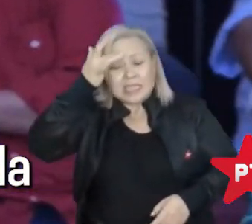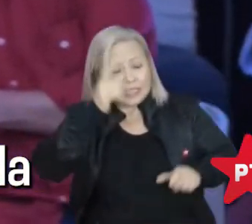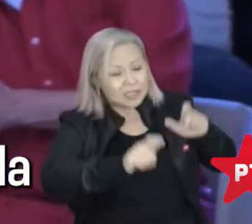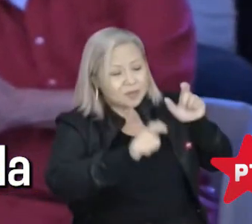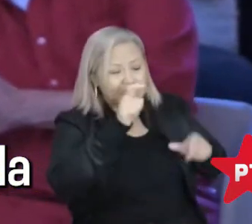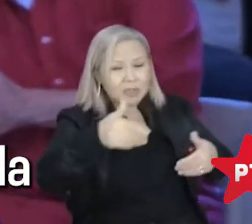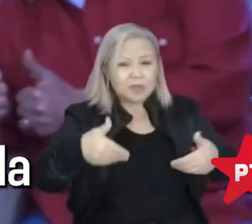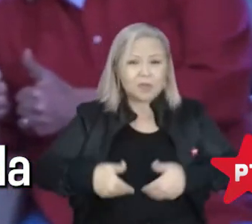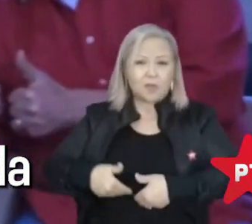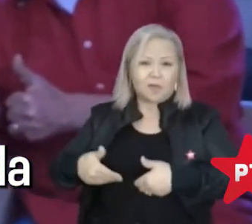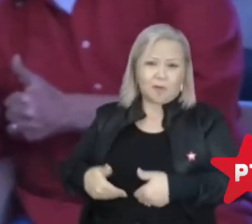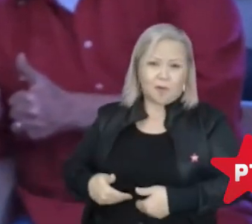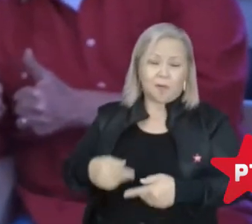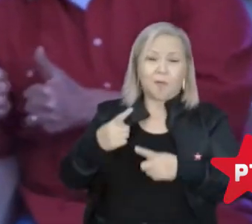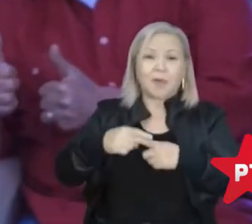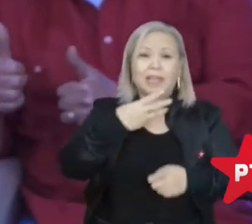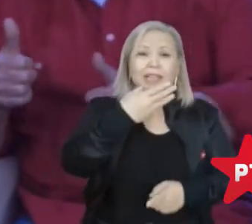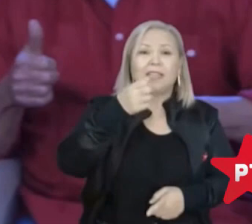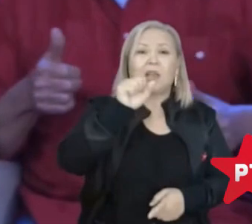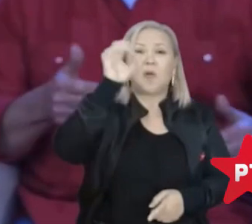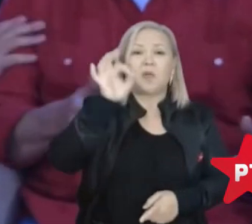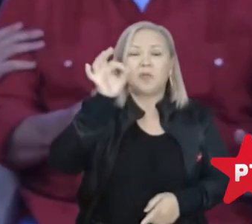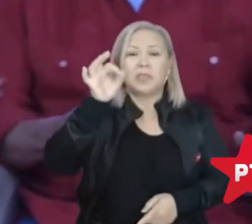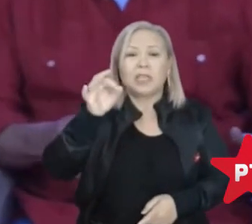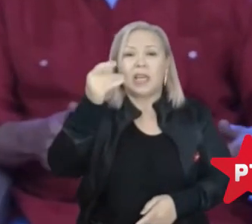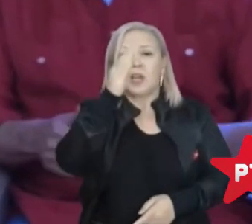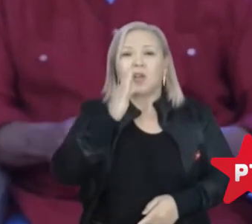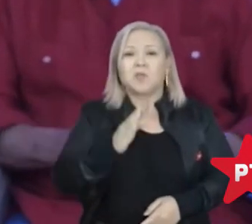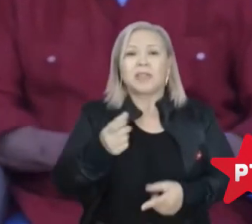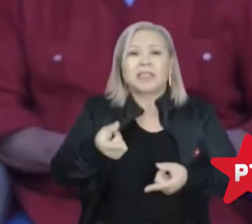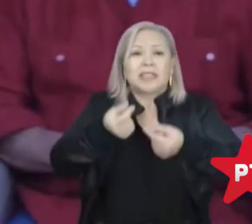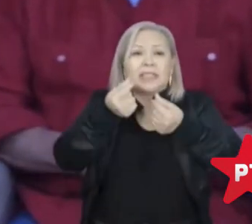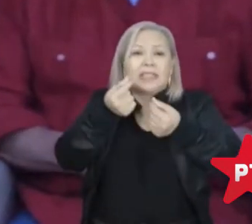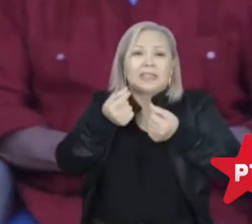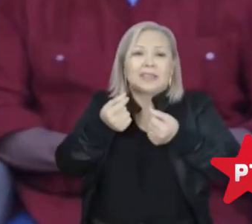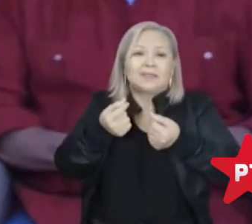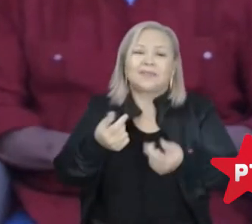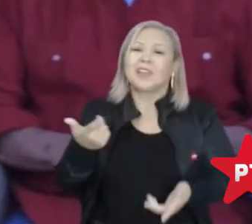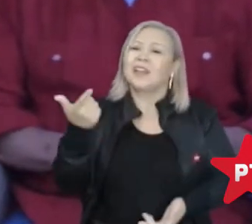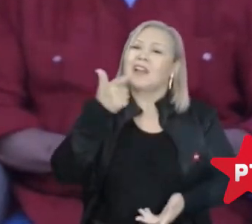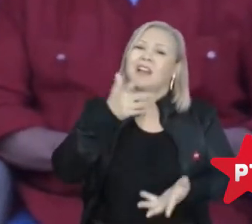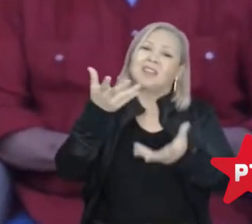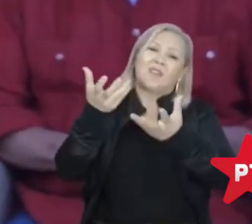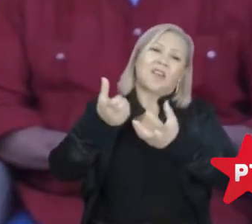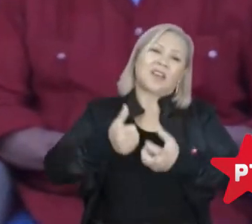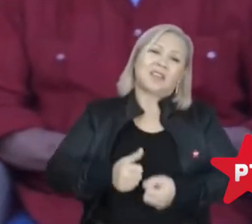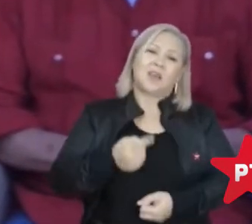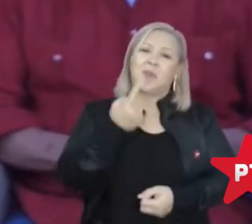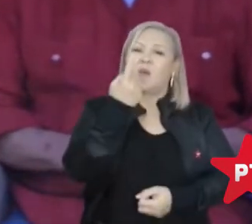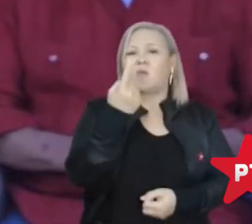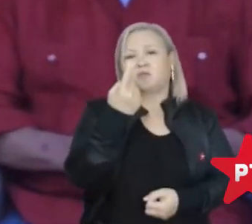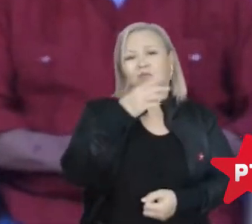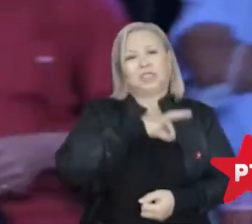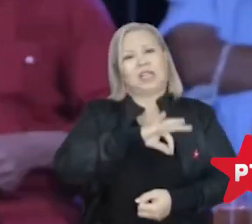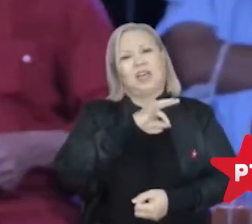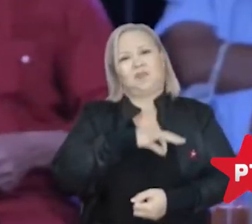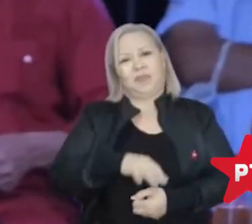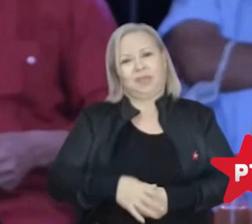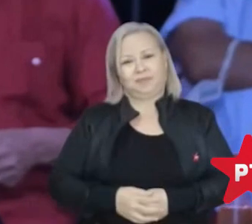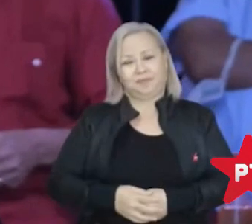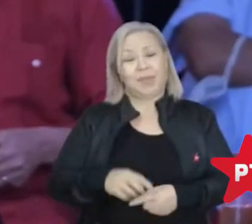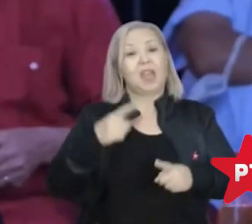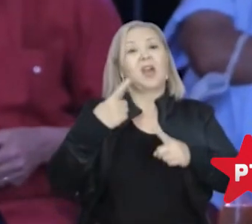dos brasileiros que têm renda ganham até um salário mínimo. Porque 50% das